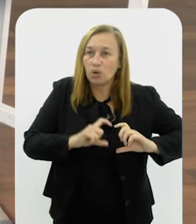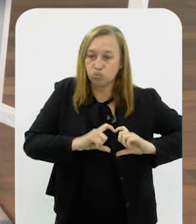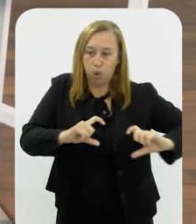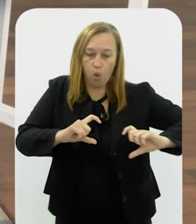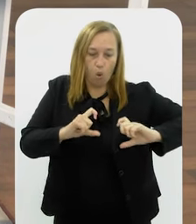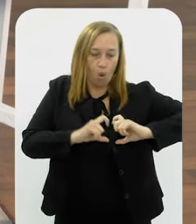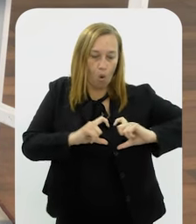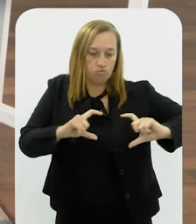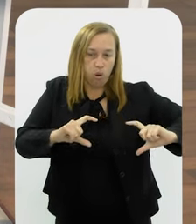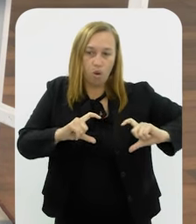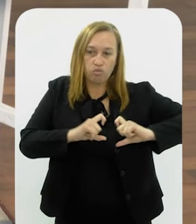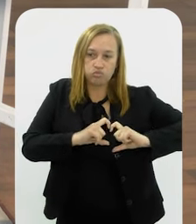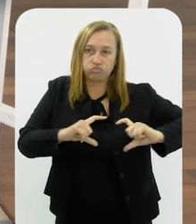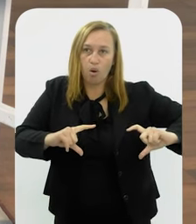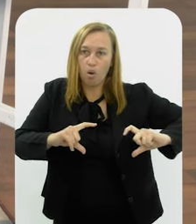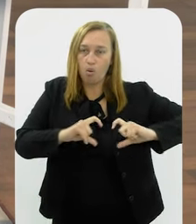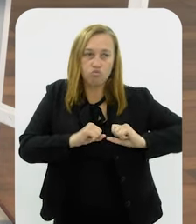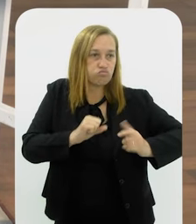explodia, acontecia ali.